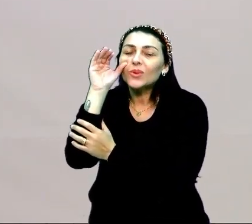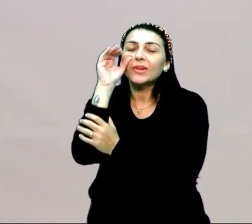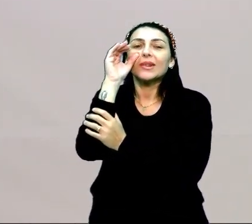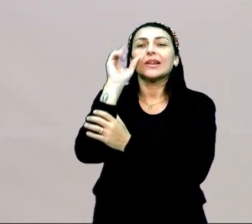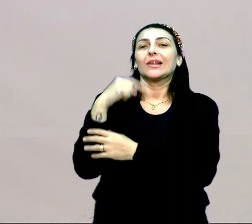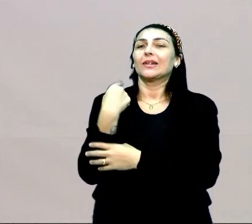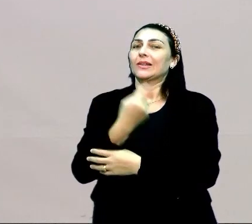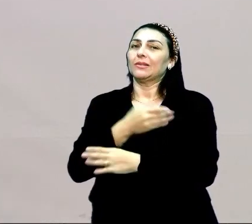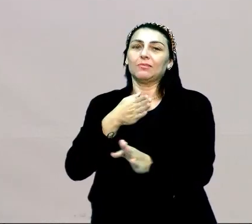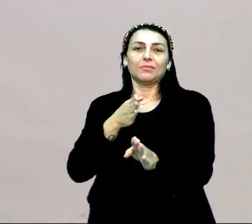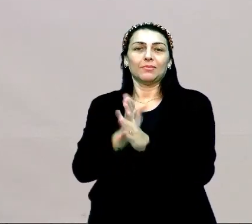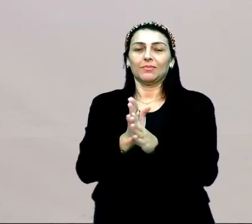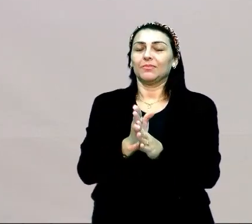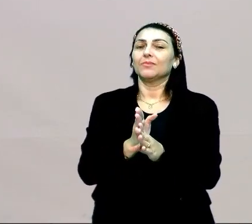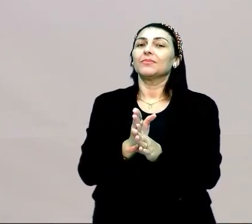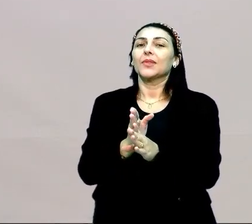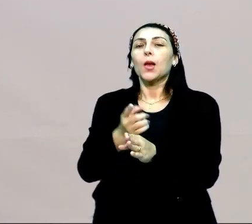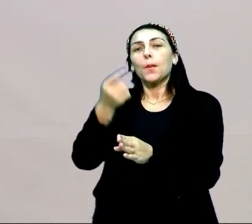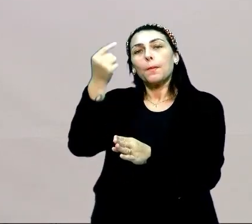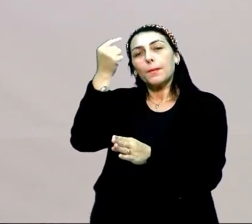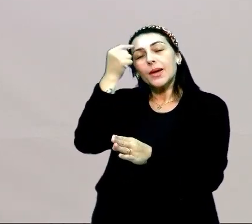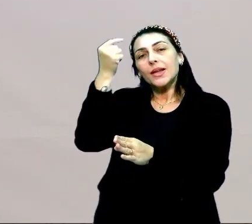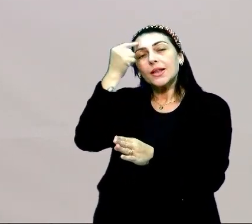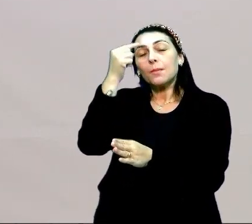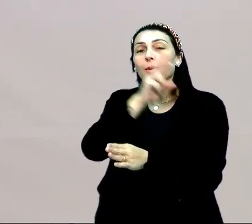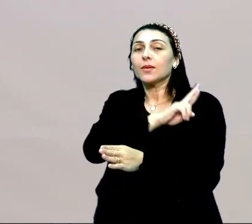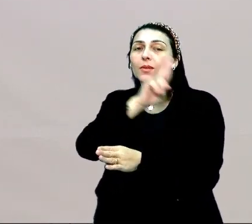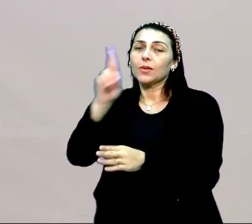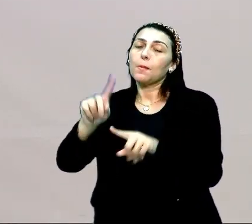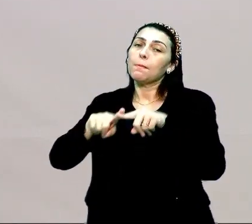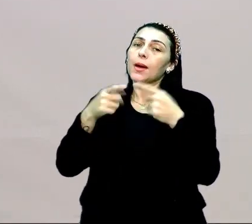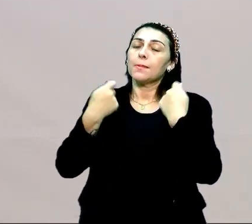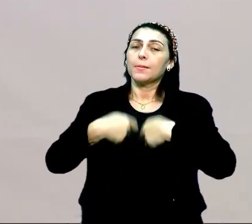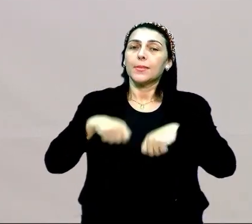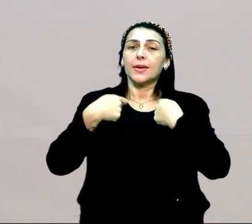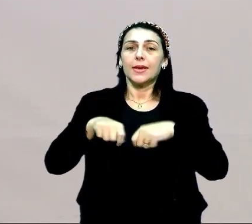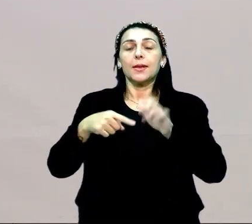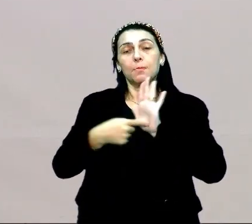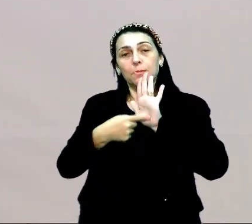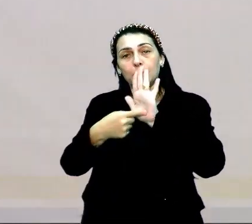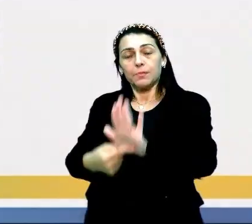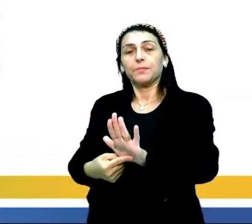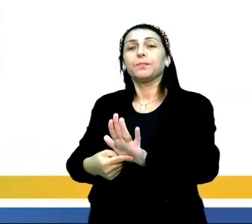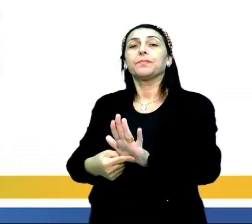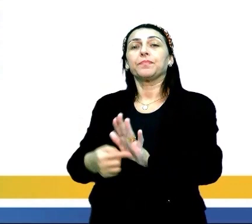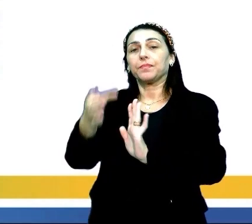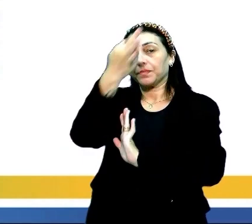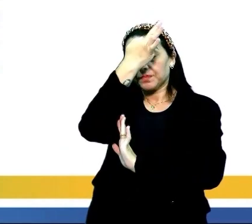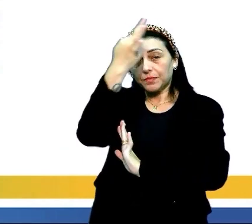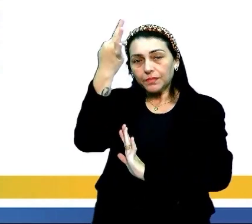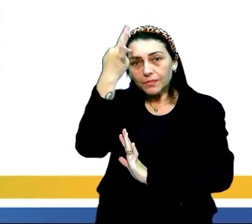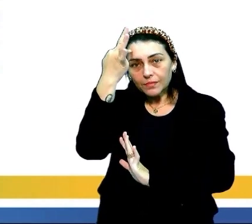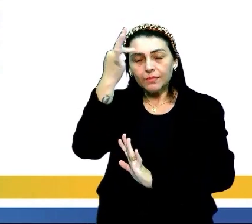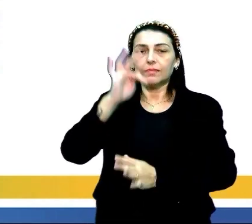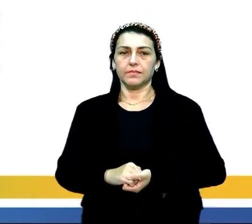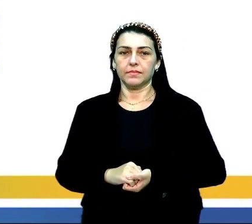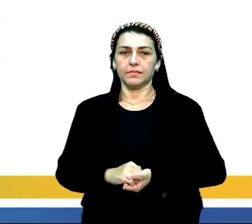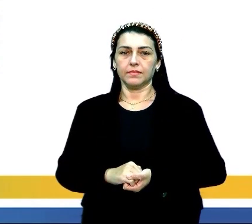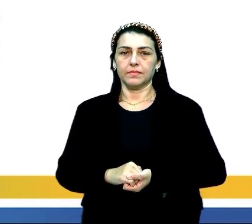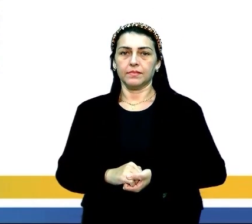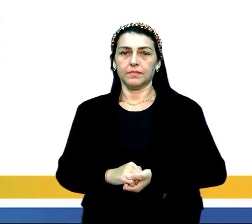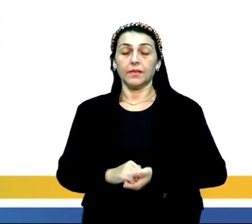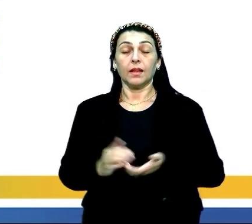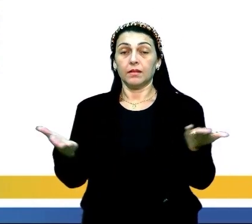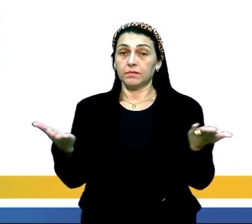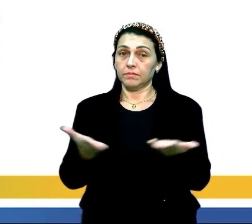gente não aborda muito do ponto de vista religioso, mas a gente precisa abordar do ponto de vista filosófico. Então,